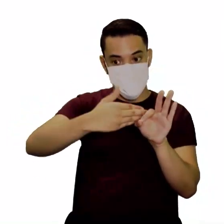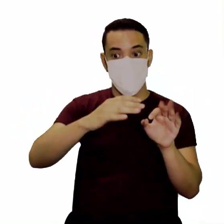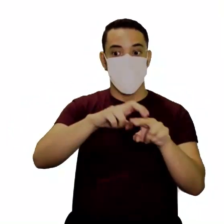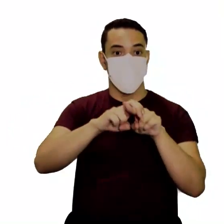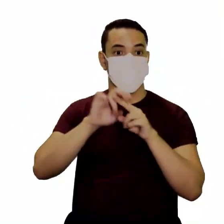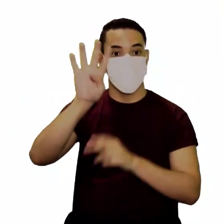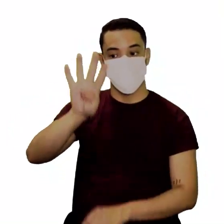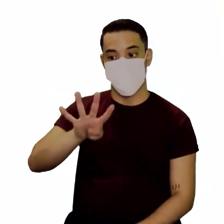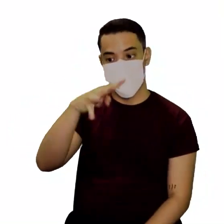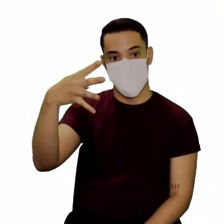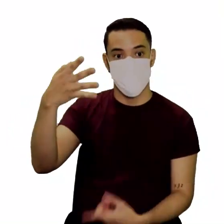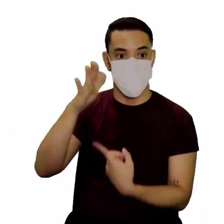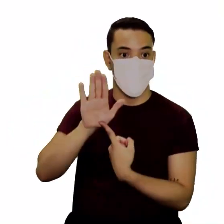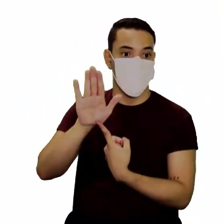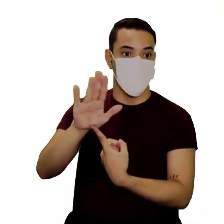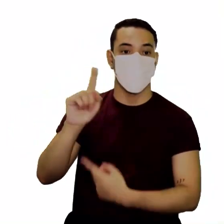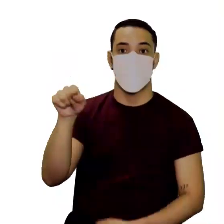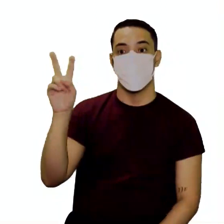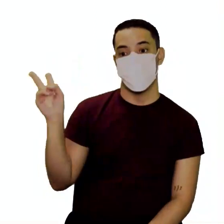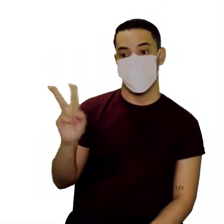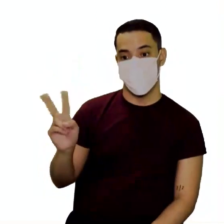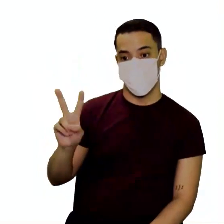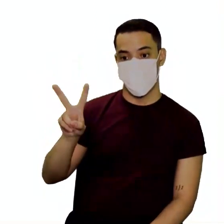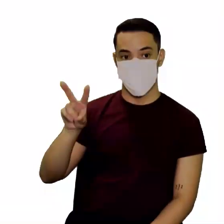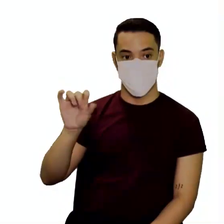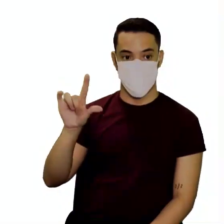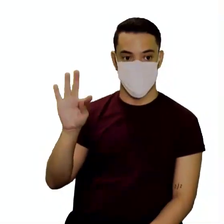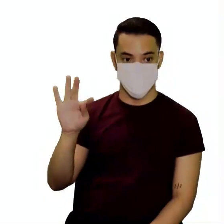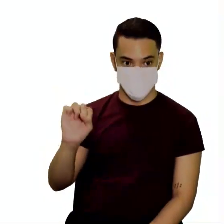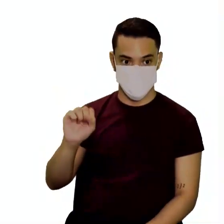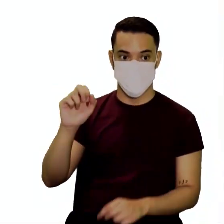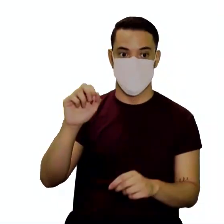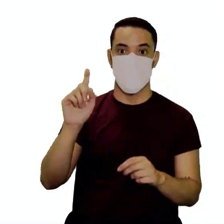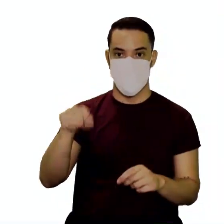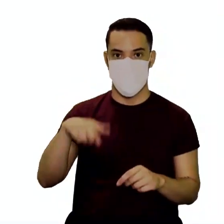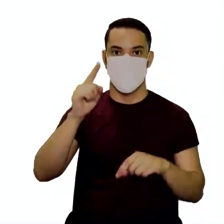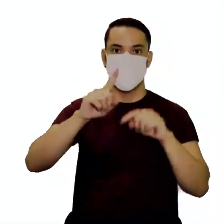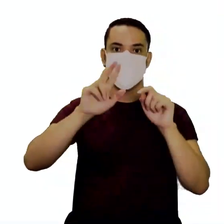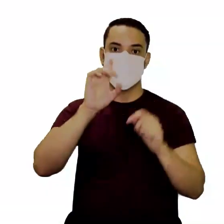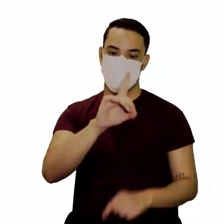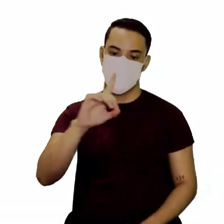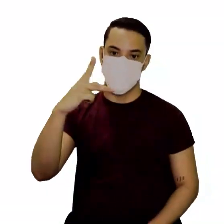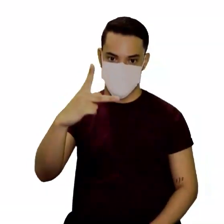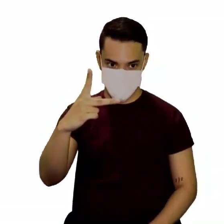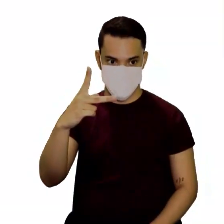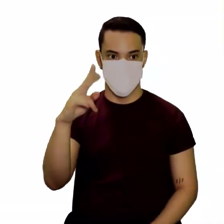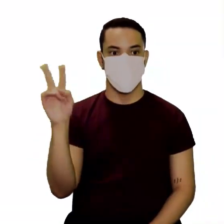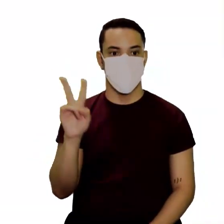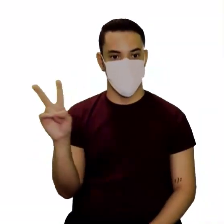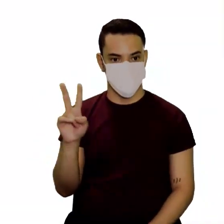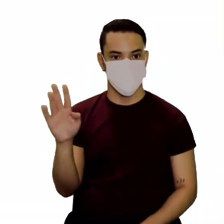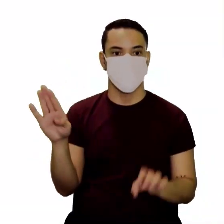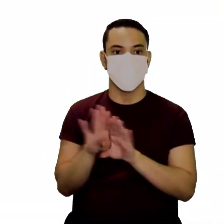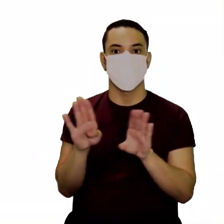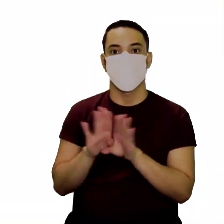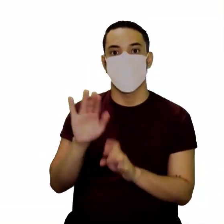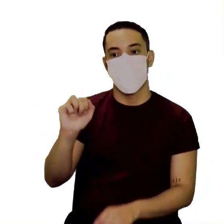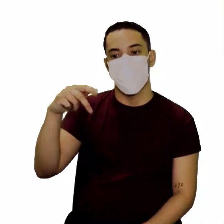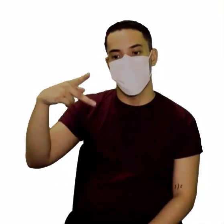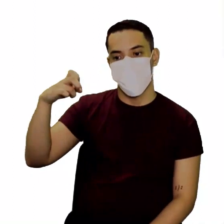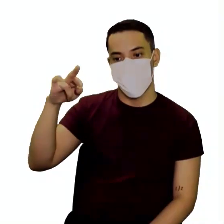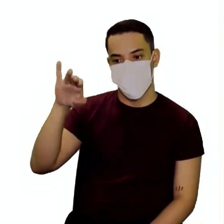mostrando aqui, ó, volts é a DDP, né? A diferença de potencial, a tensão, né? E a corrente em